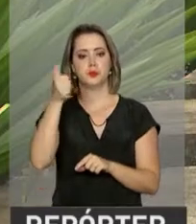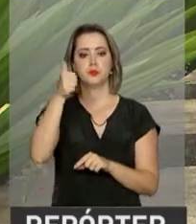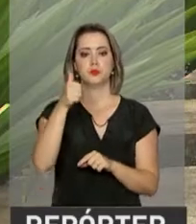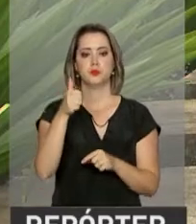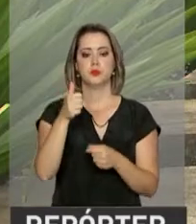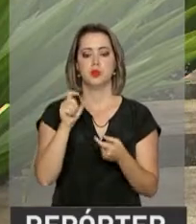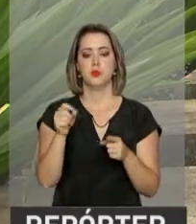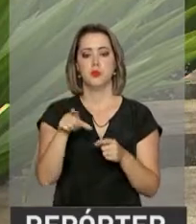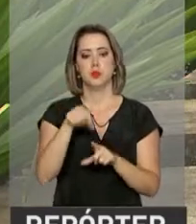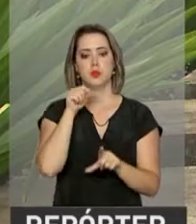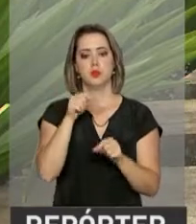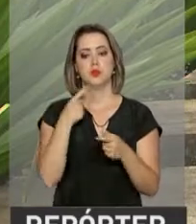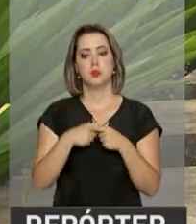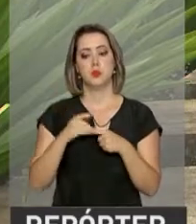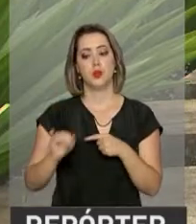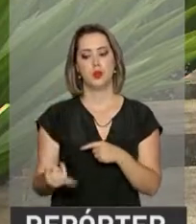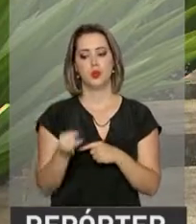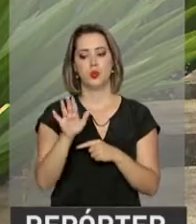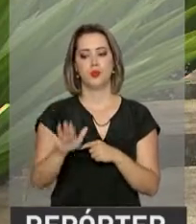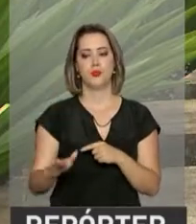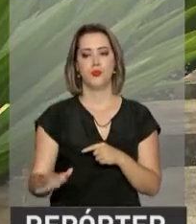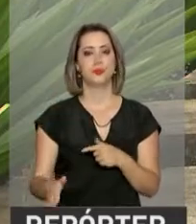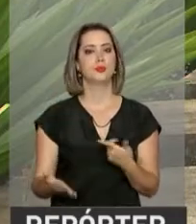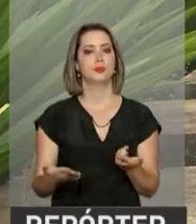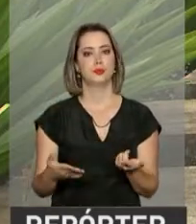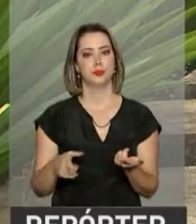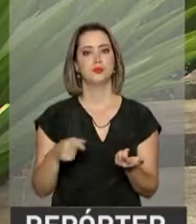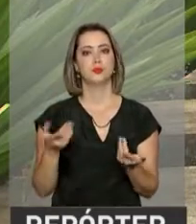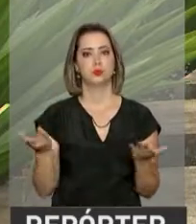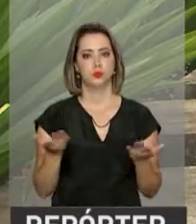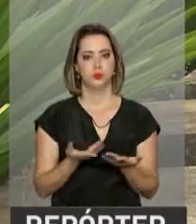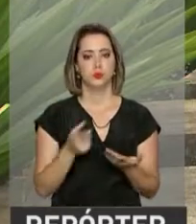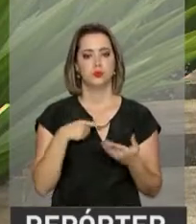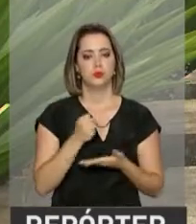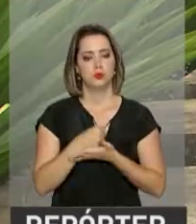É o juro mais baixo, né, entre as modalidades que estão normalmente disponíveis no mercado.